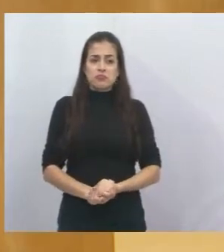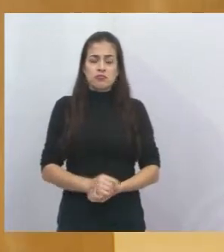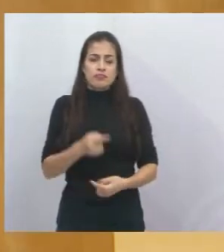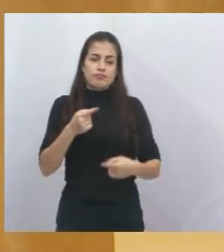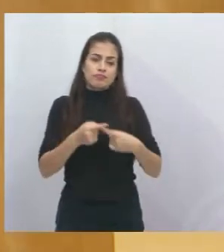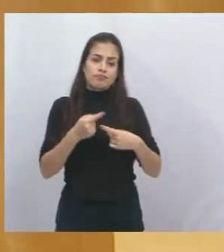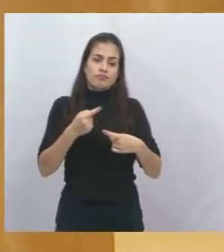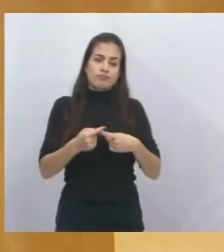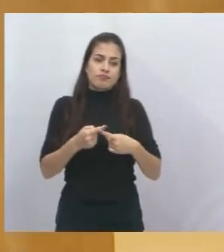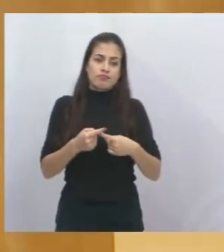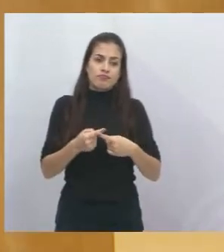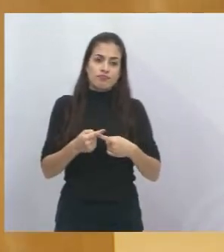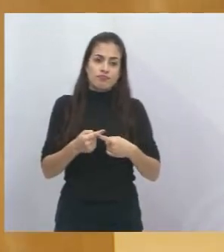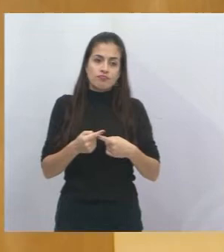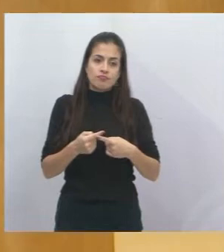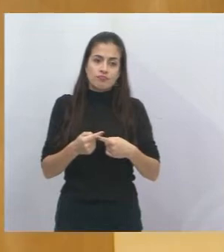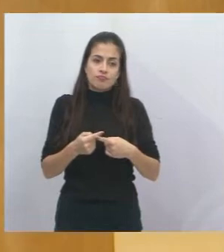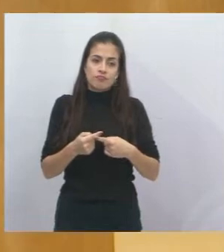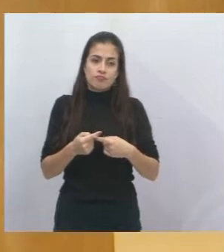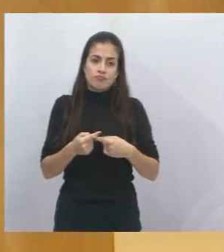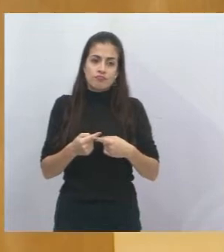Porque não era, né,